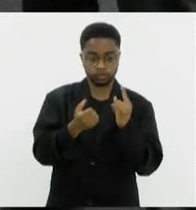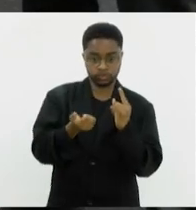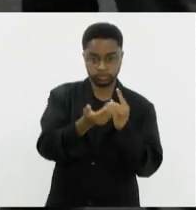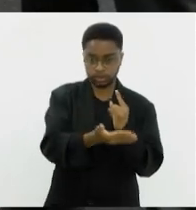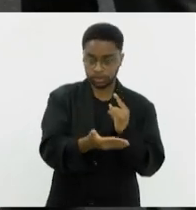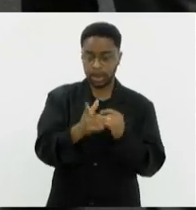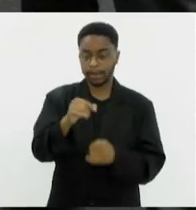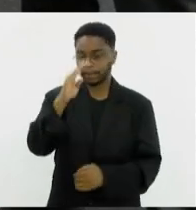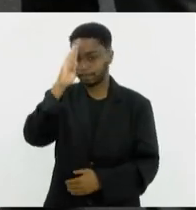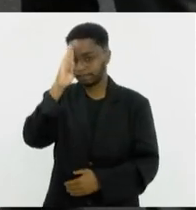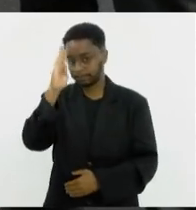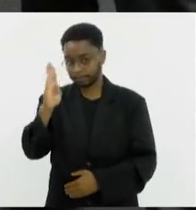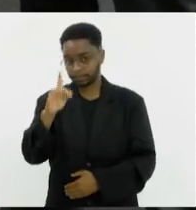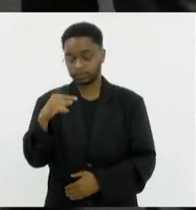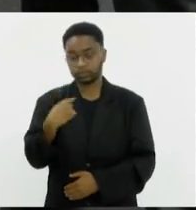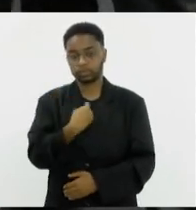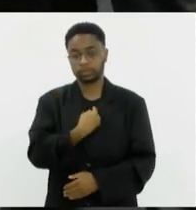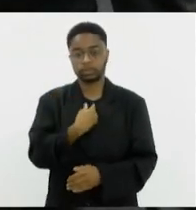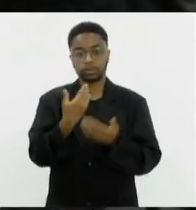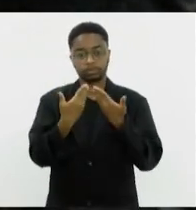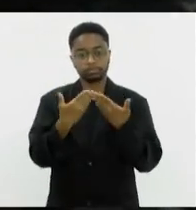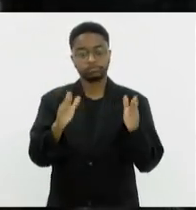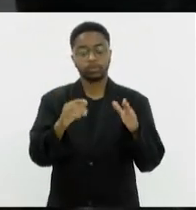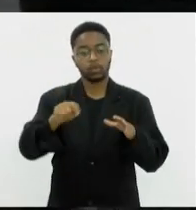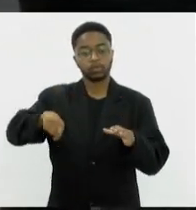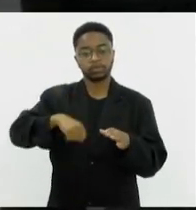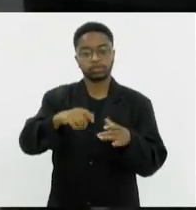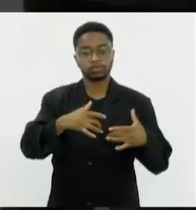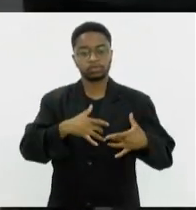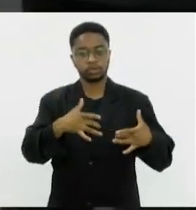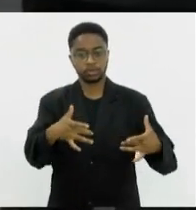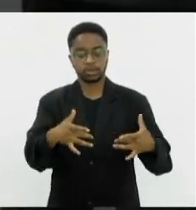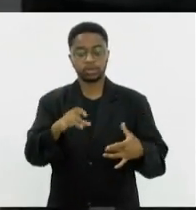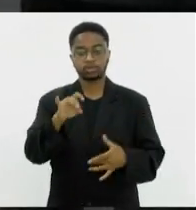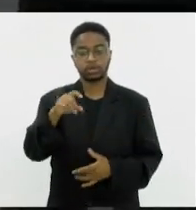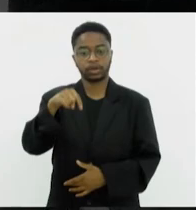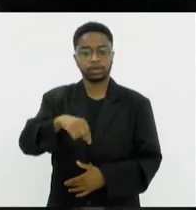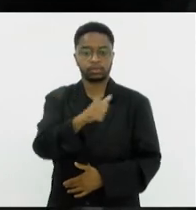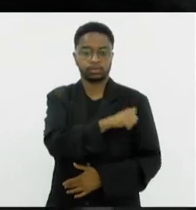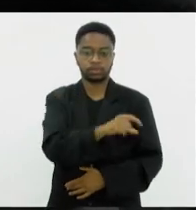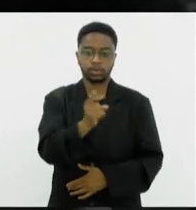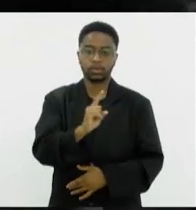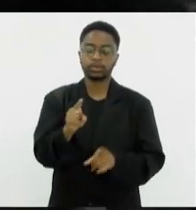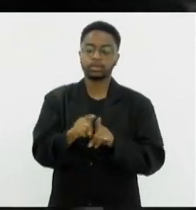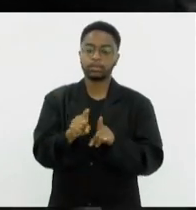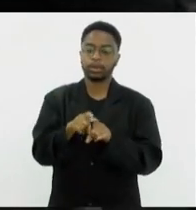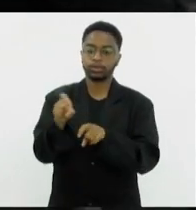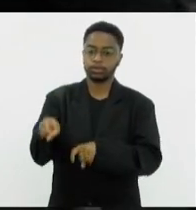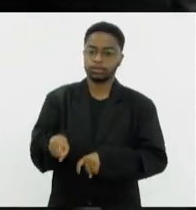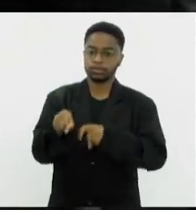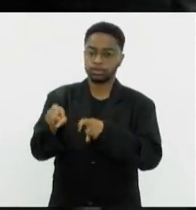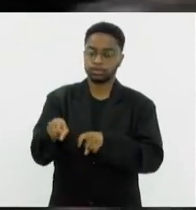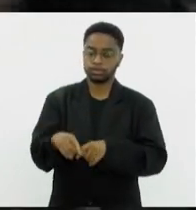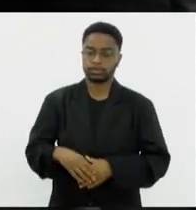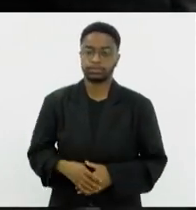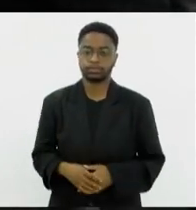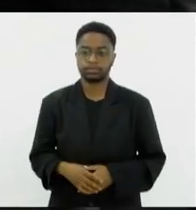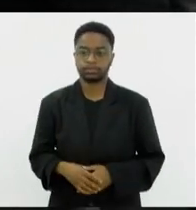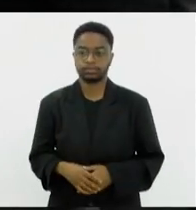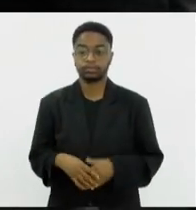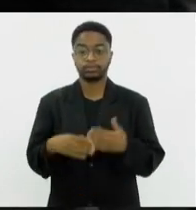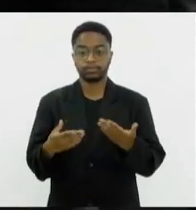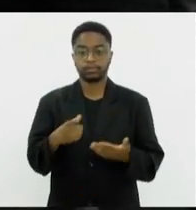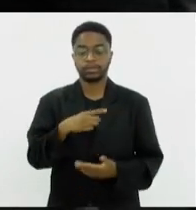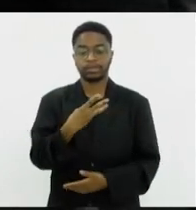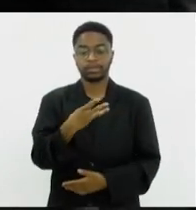elemento central para a abertura de cozinhas solidárias, não só na cidade do Rio de Janeiro, como no interior do Rio de Janeiro. Cerca de 300